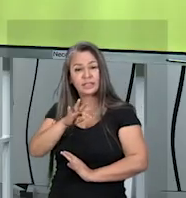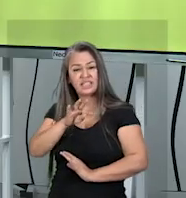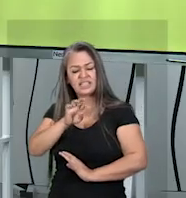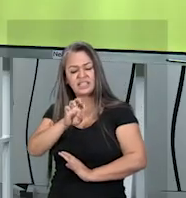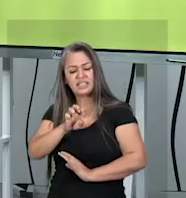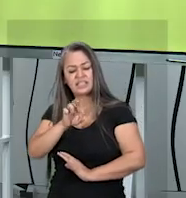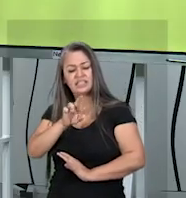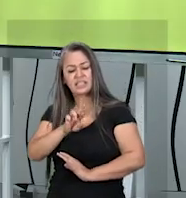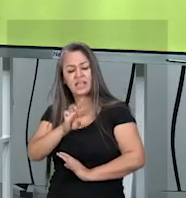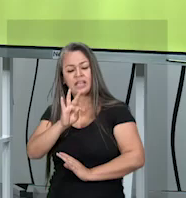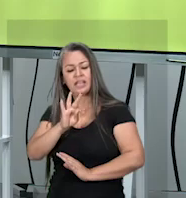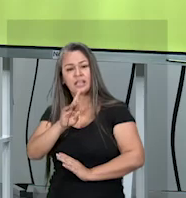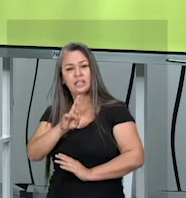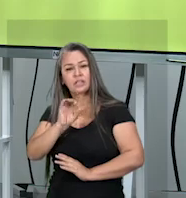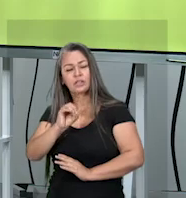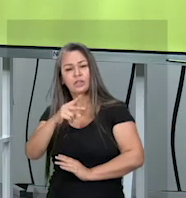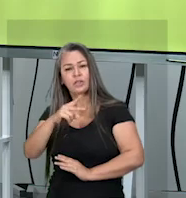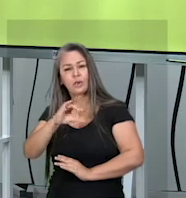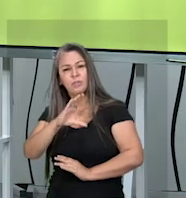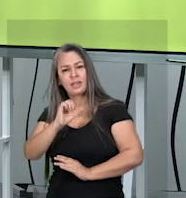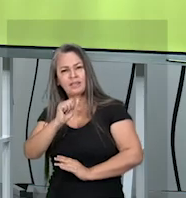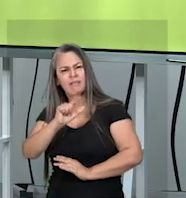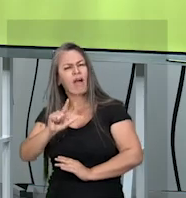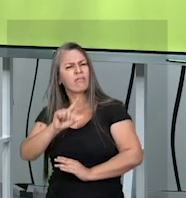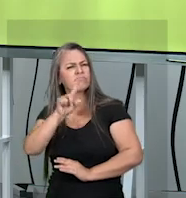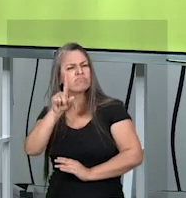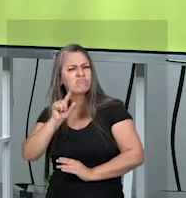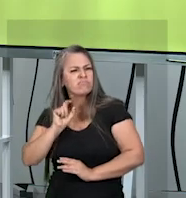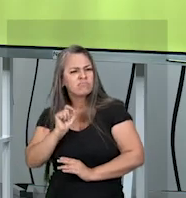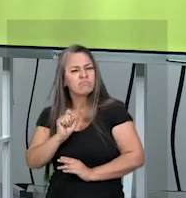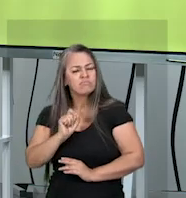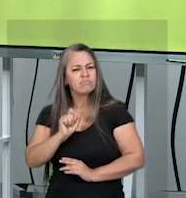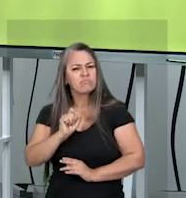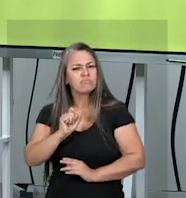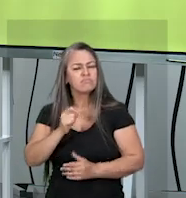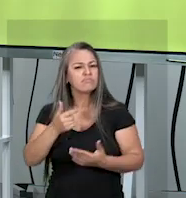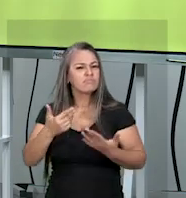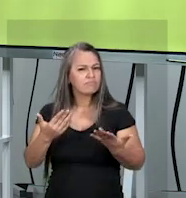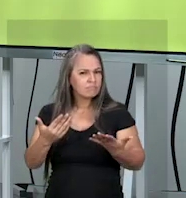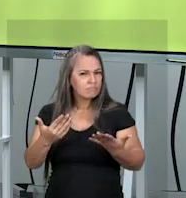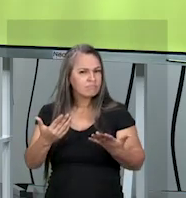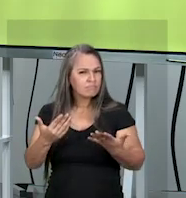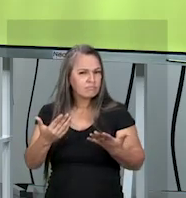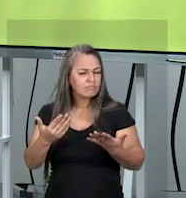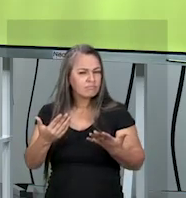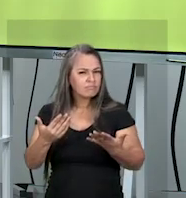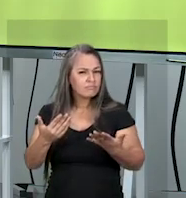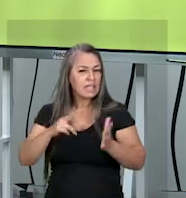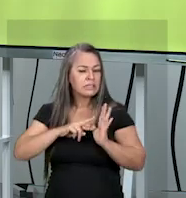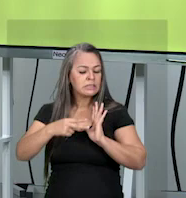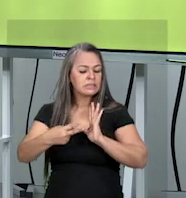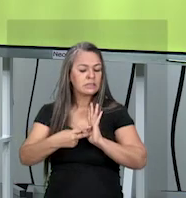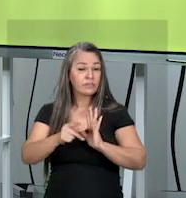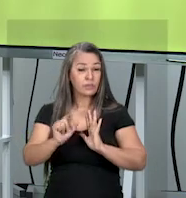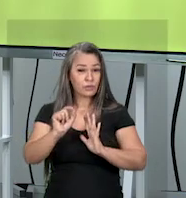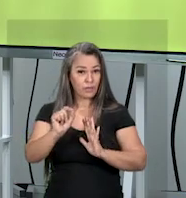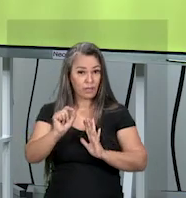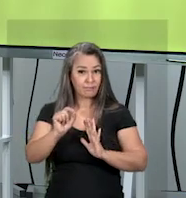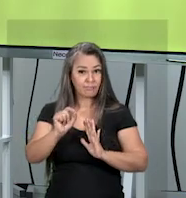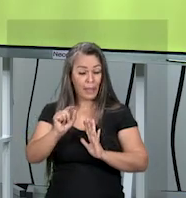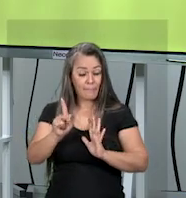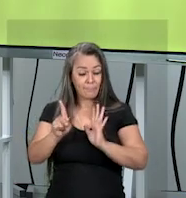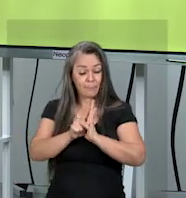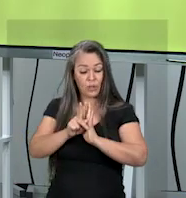Terra, essas diferenças climáticas, ou seja, quando a gente fala de climas, zonas intertropicais, são aquelas